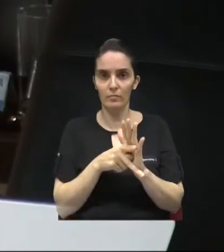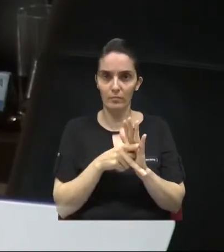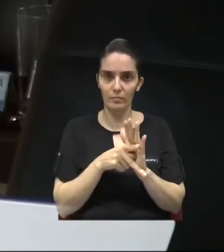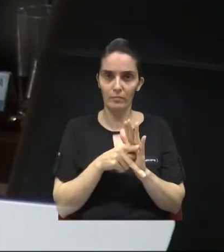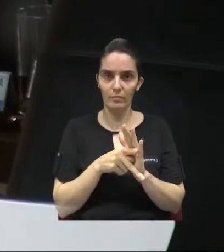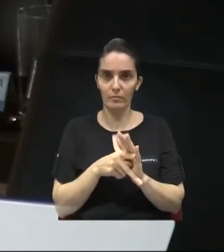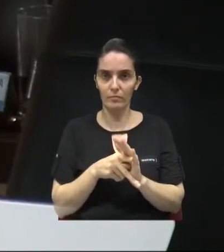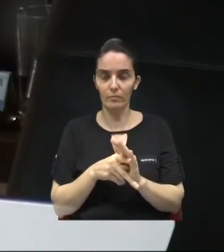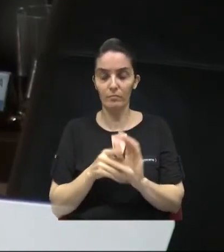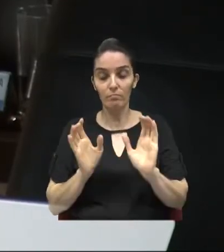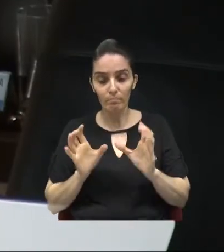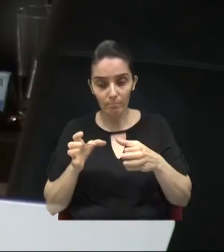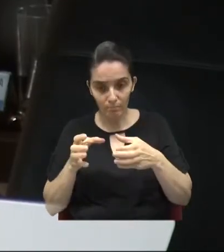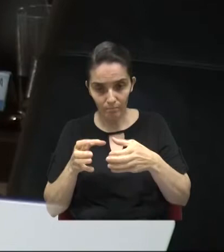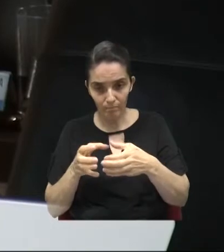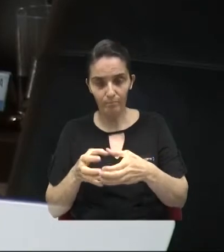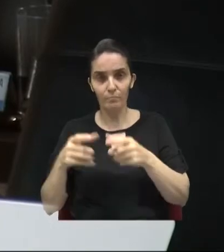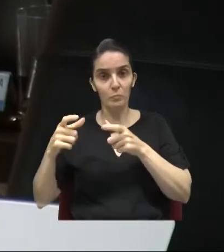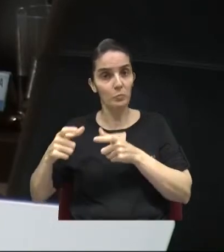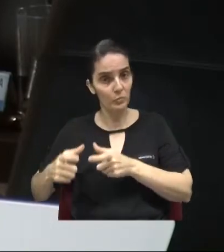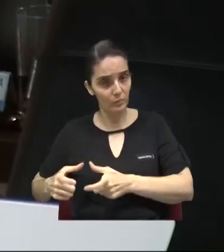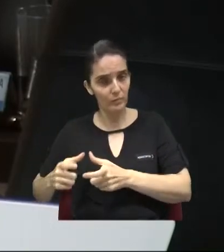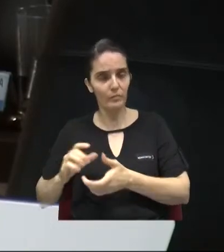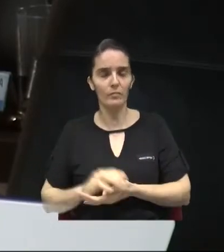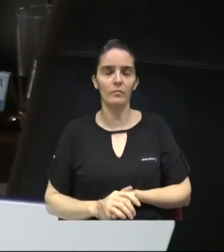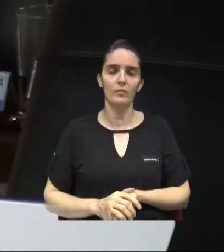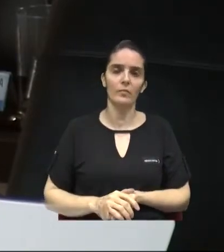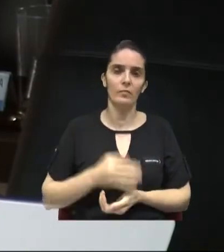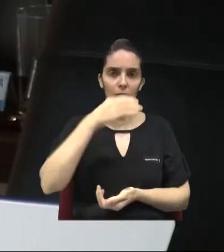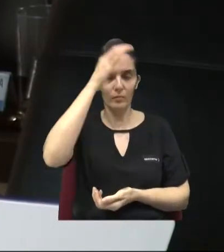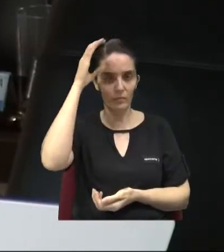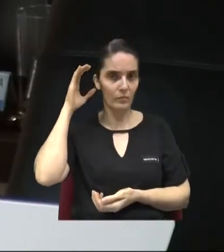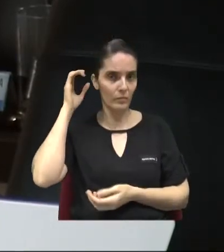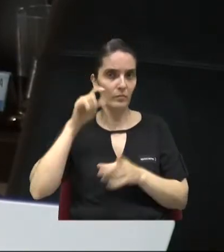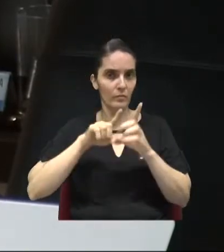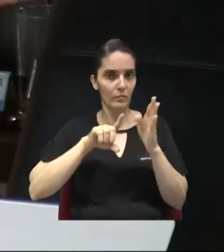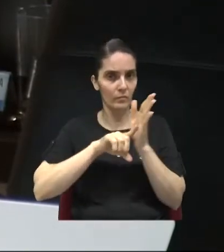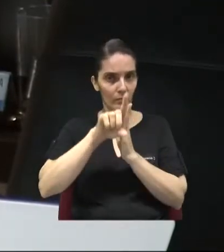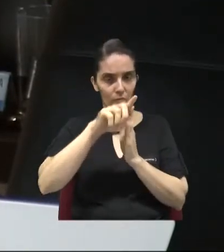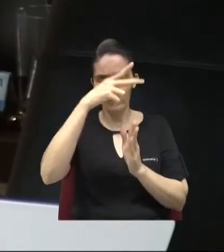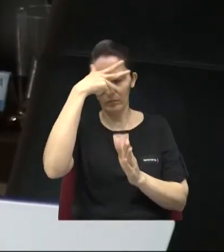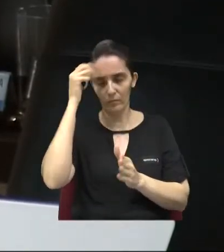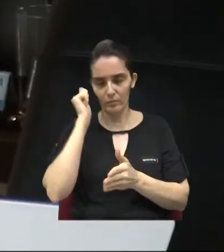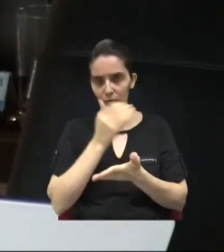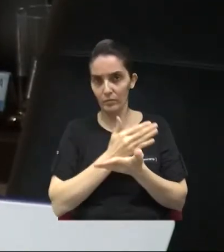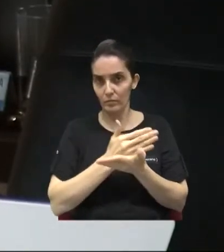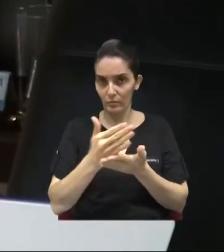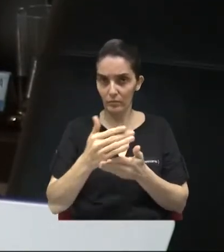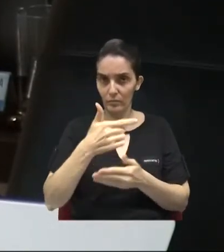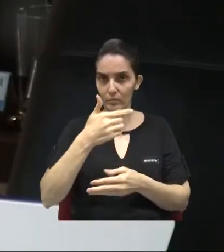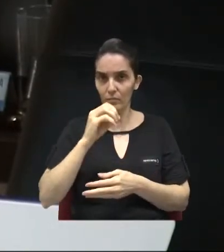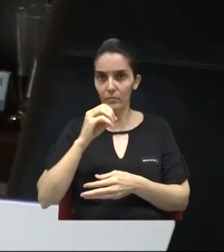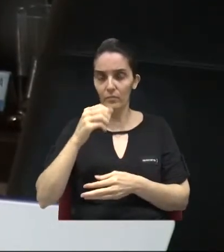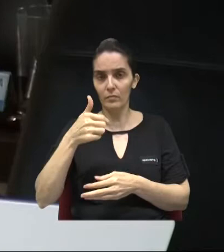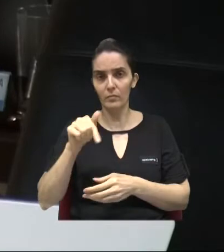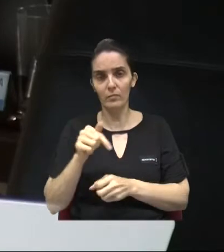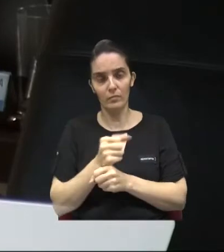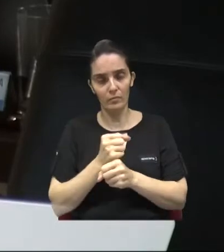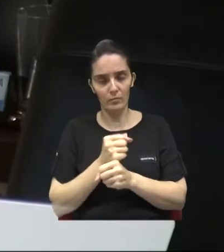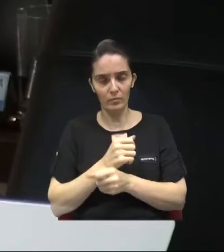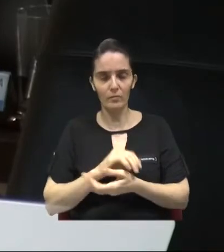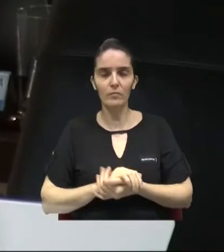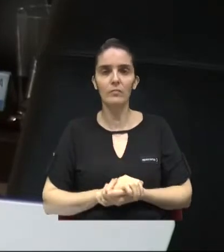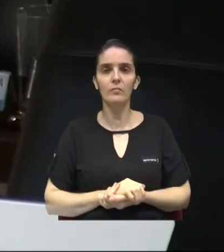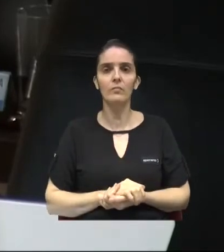comunidade. Né? Muitos dos requerimentos que eu fiz no primeiro semestre de 2017 seguiram o condão deste, que é com relação